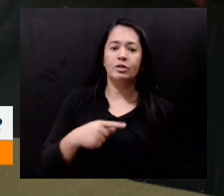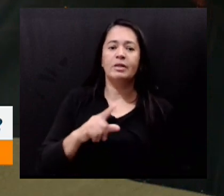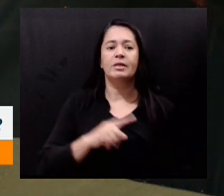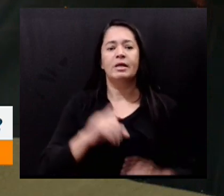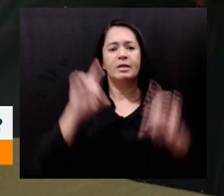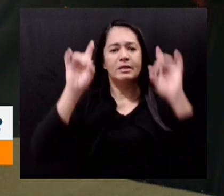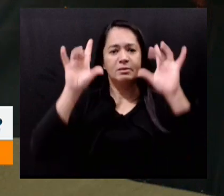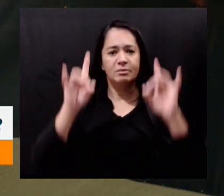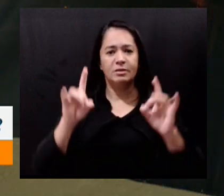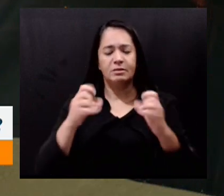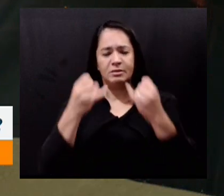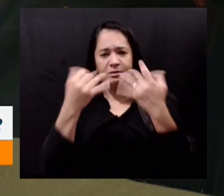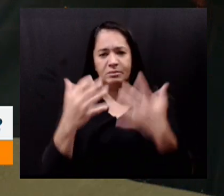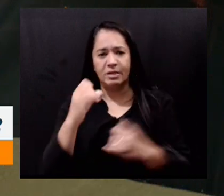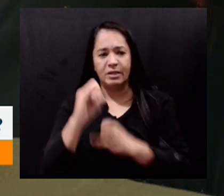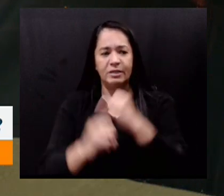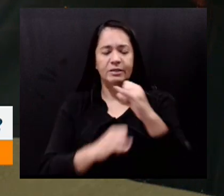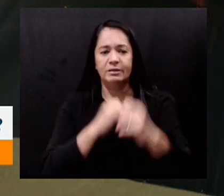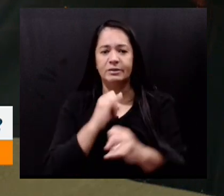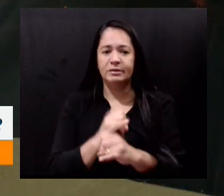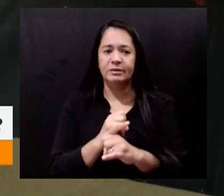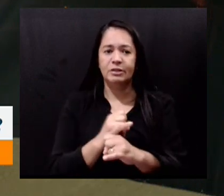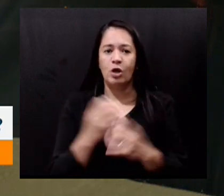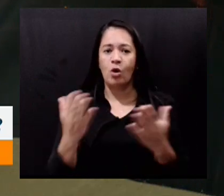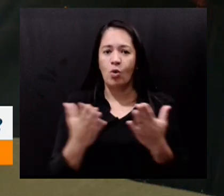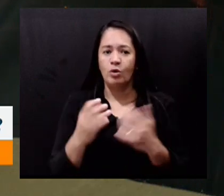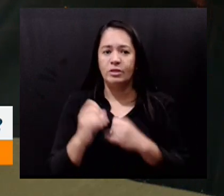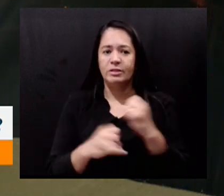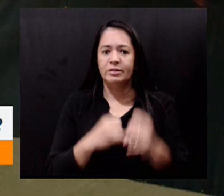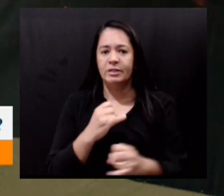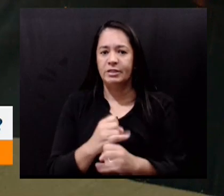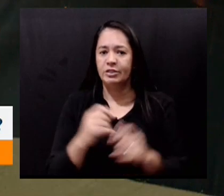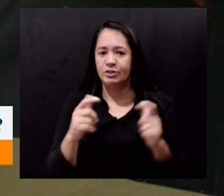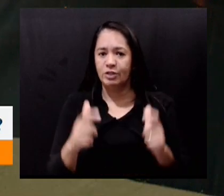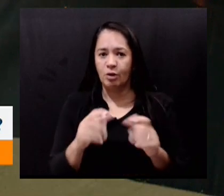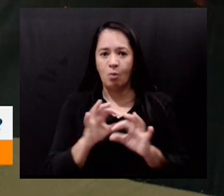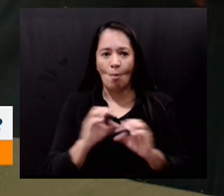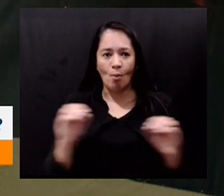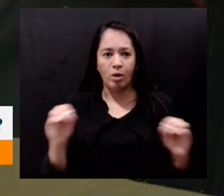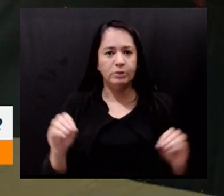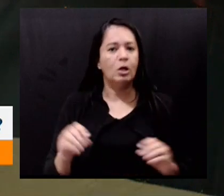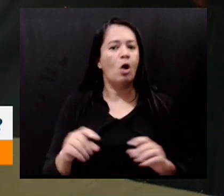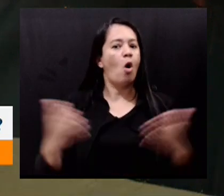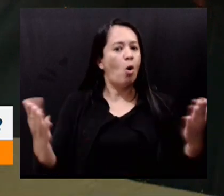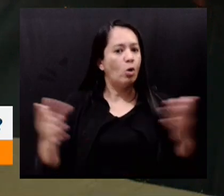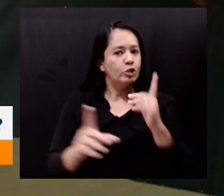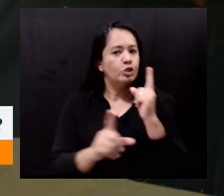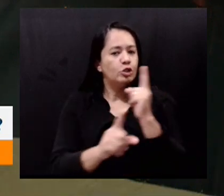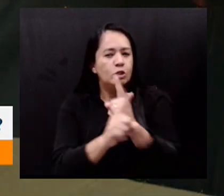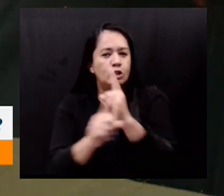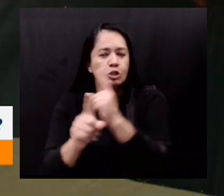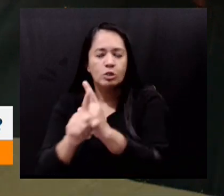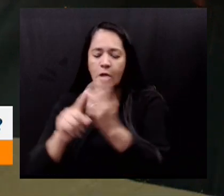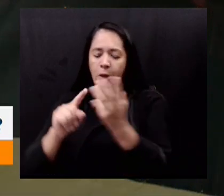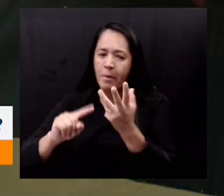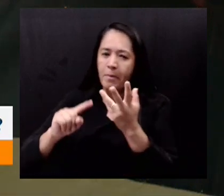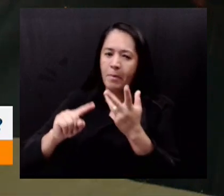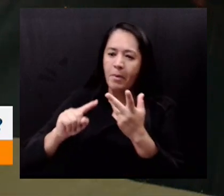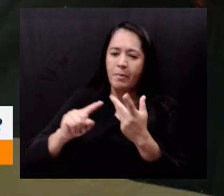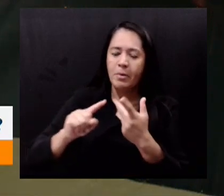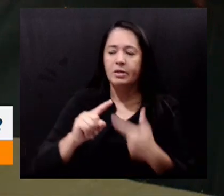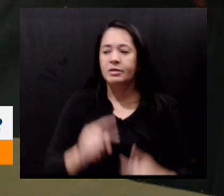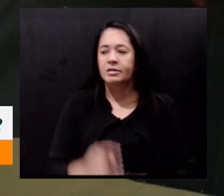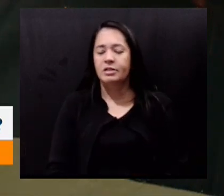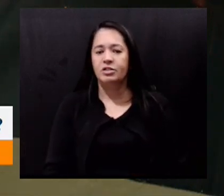internet, ela não é terra de ninguém, né? Hoje tem como descobrir através de IPs, a polícia hoje, enfim, tem